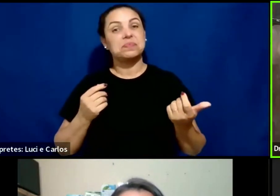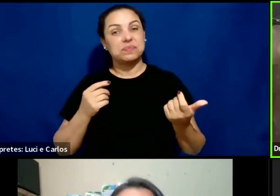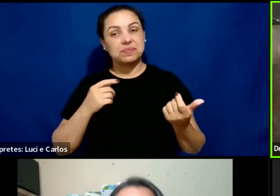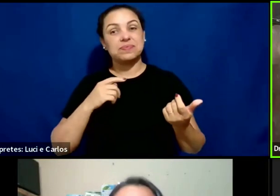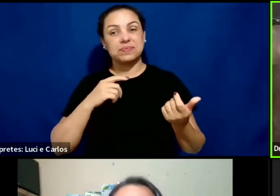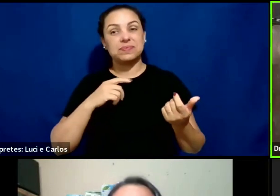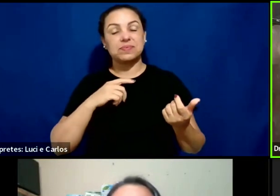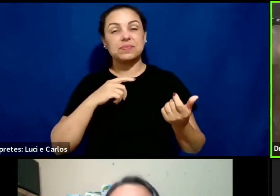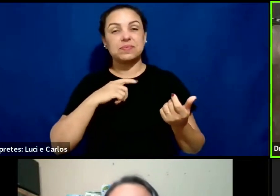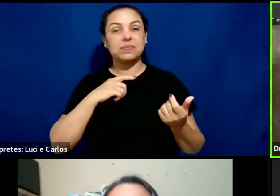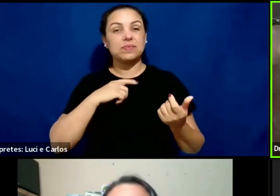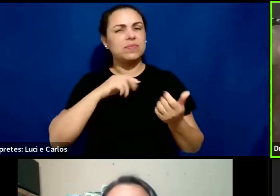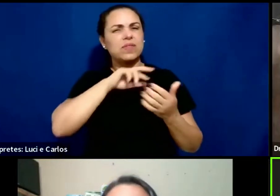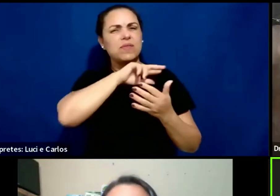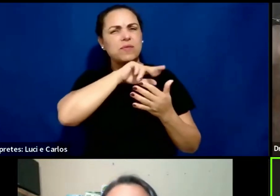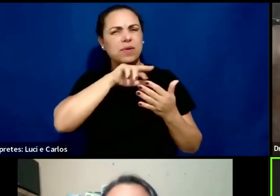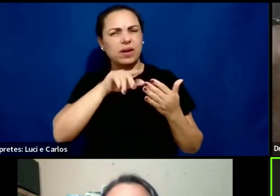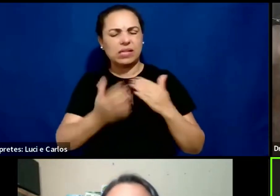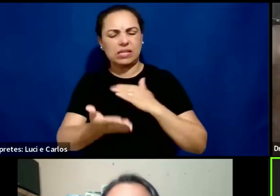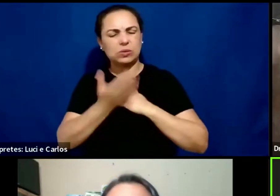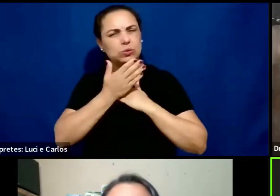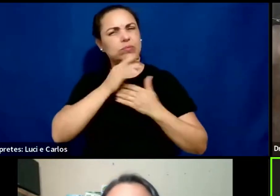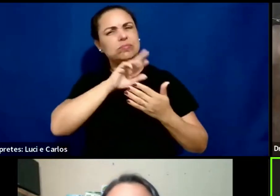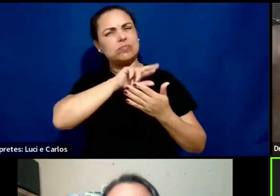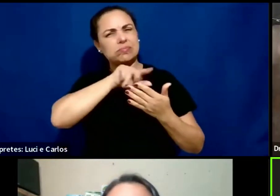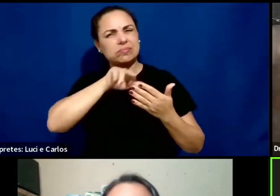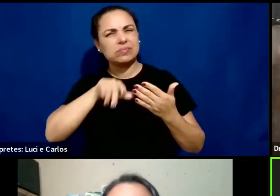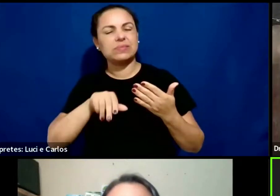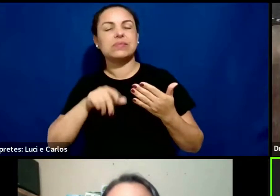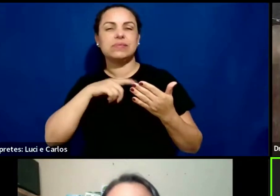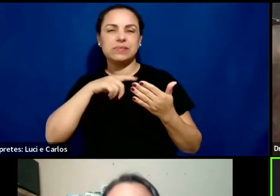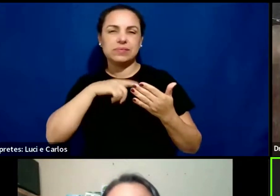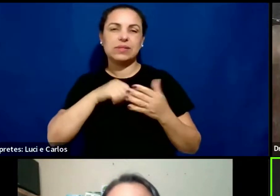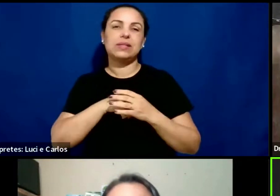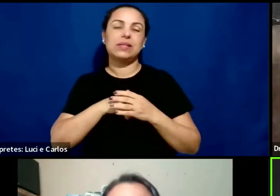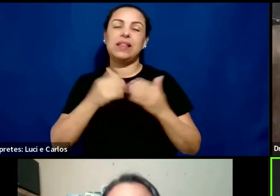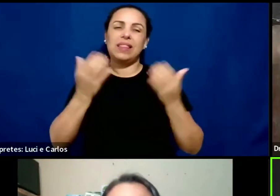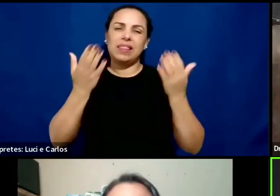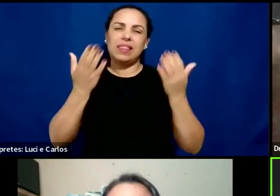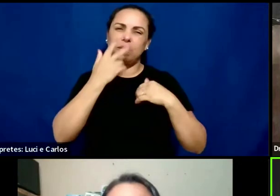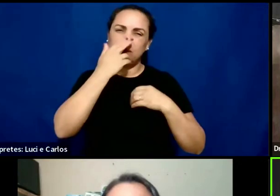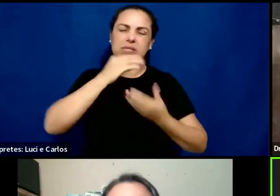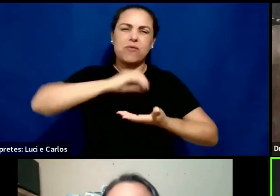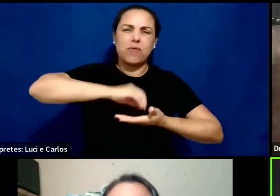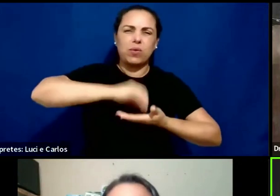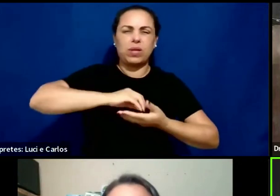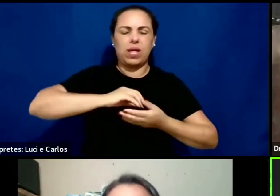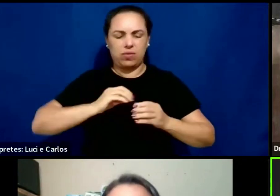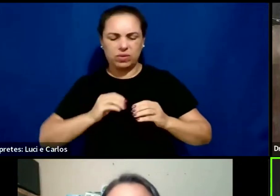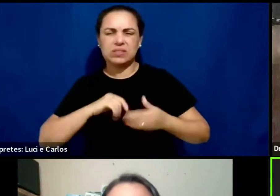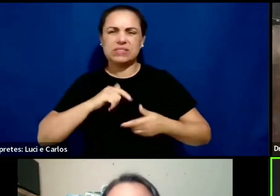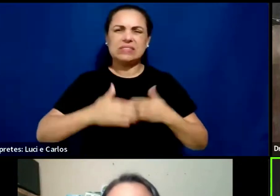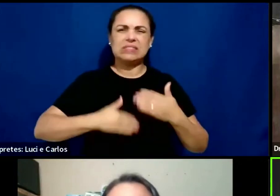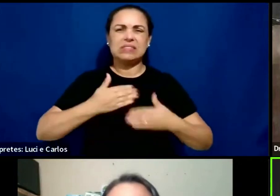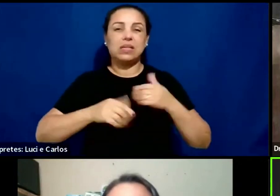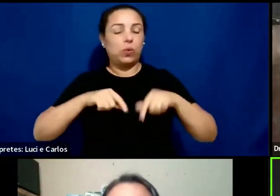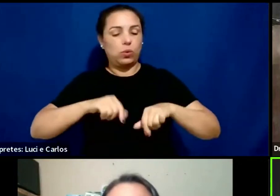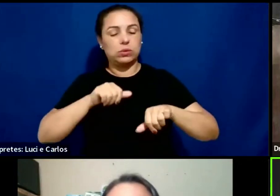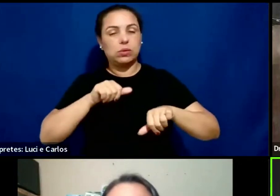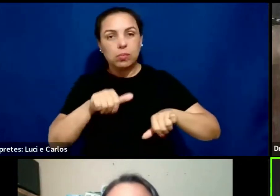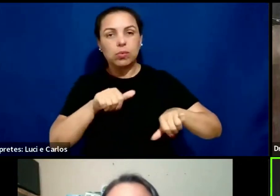inúmeras melhoras, né? Eu consegui recuperar e restabelecer completamente a minha saúde. Hoje eu